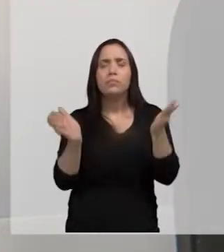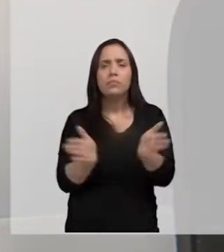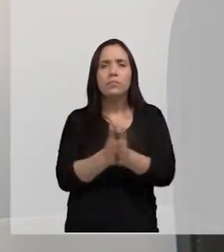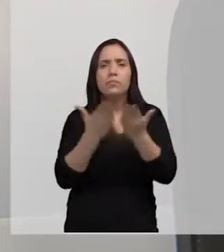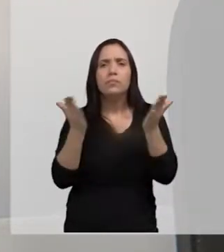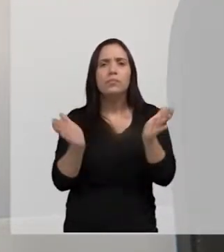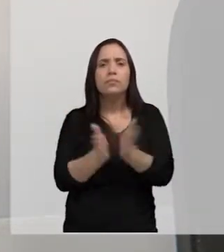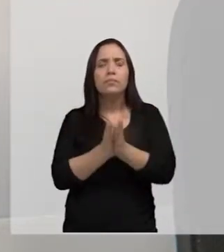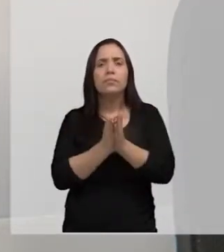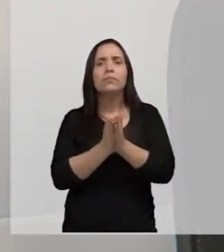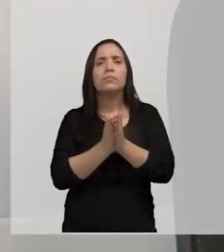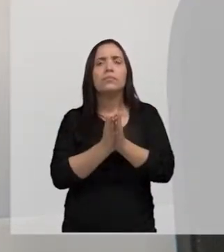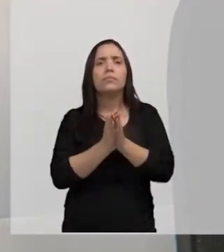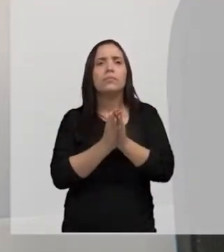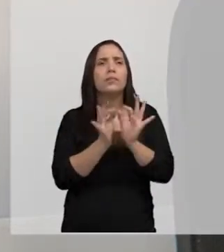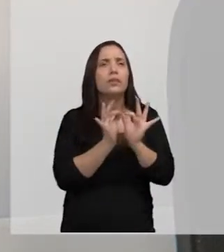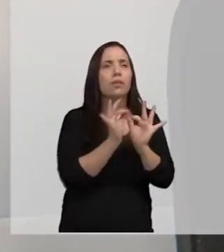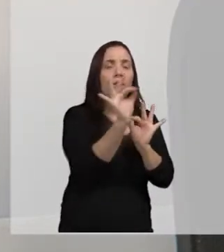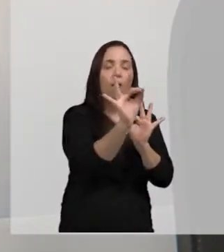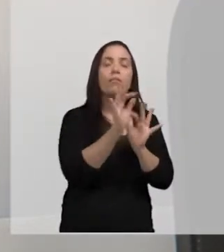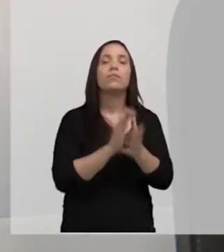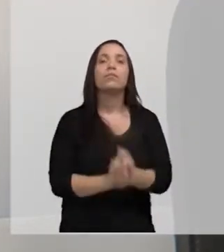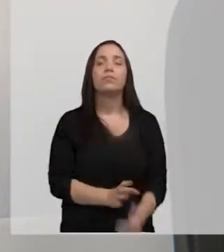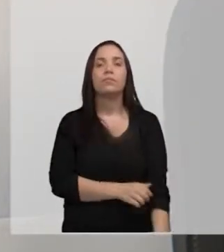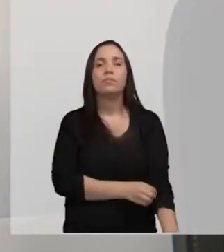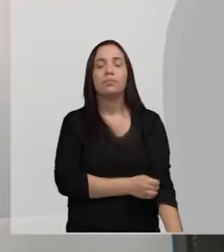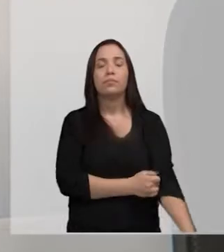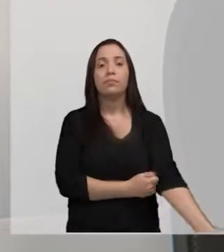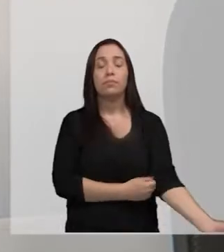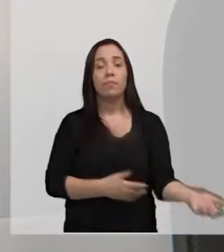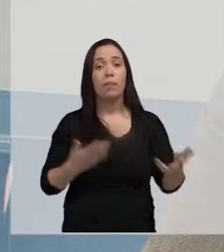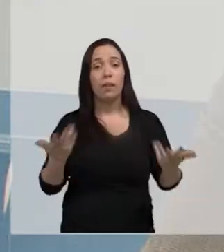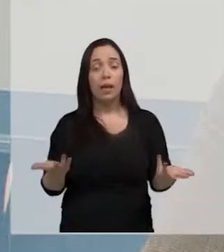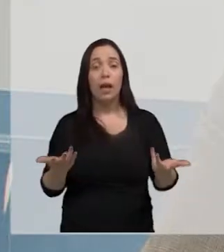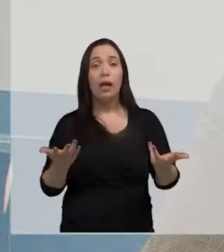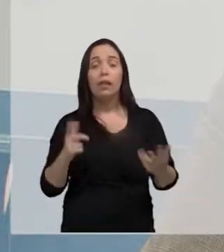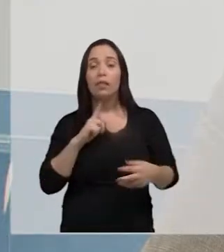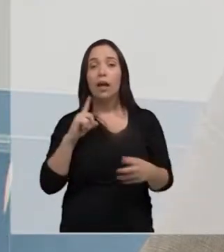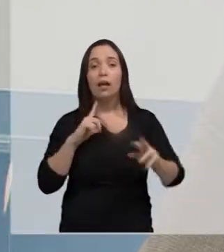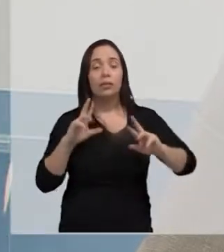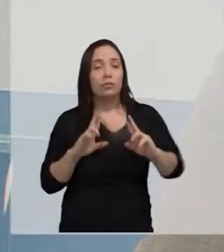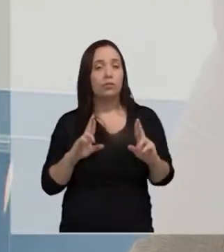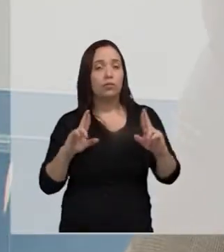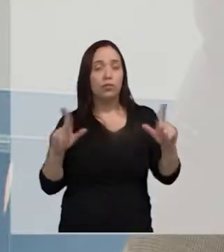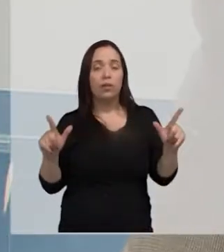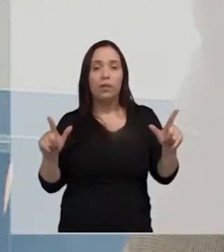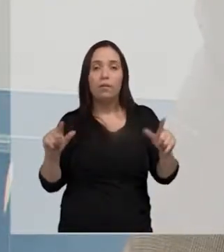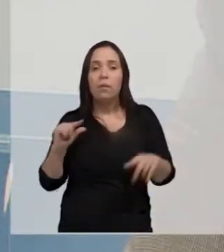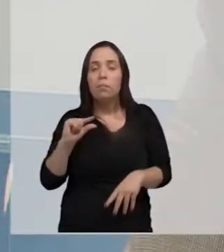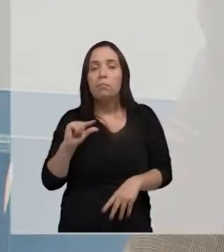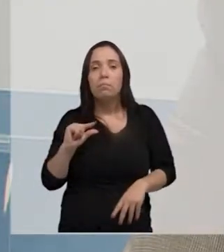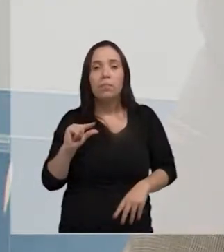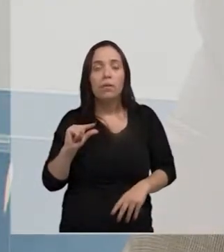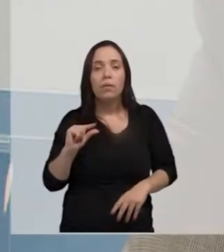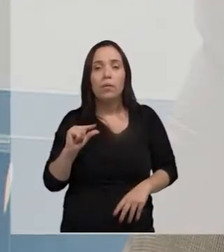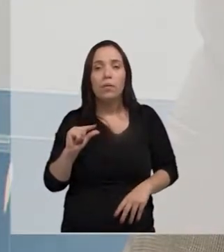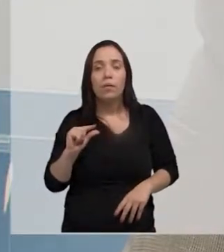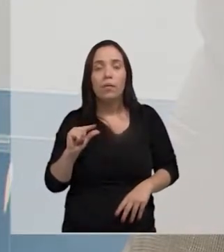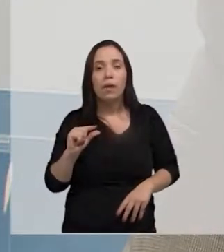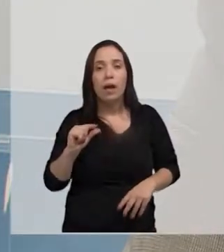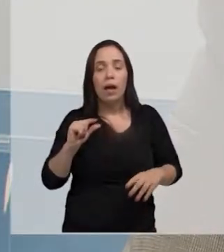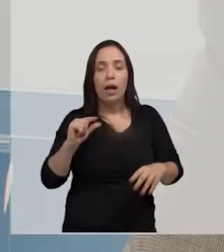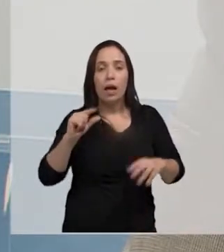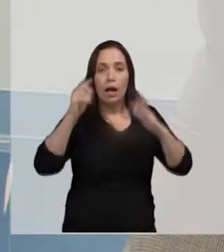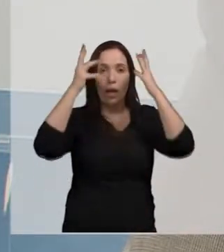pobres, a cidade abaixo de 50 mil habitantes... Para gente encerrar o papo, a diferença foi tão pequena do Luiz 13 Eduardo... mil votos. Do Luiz